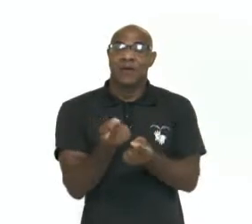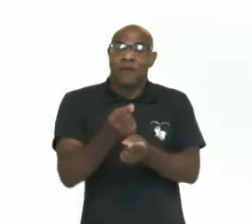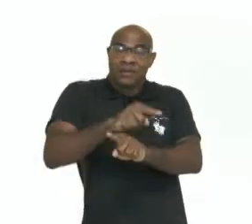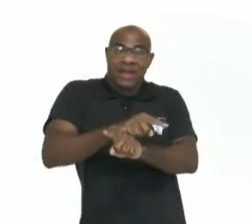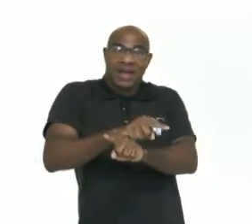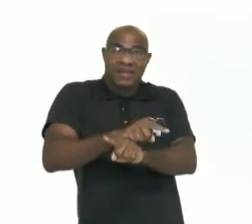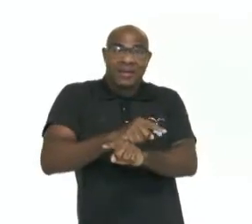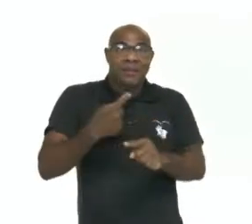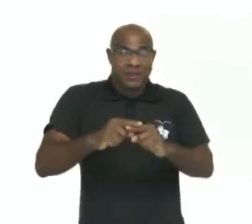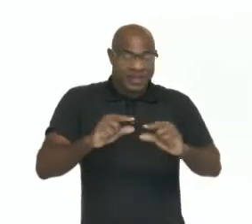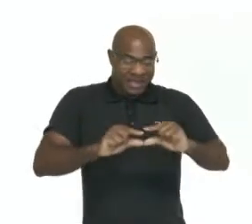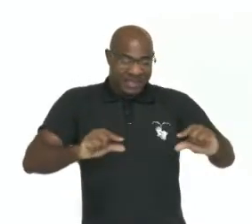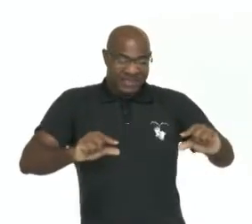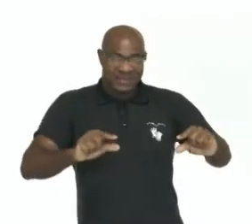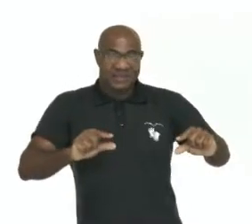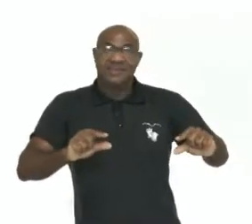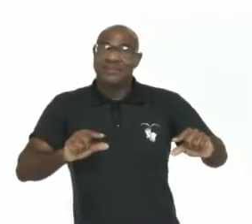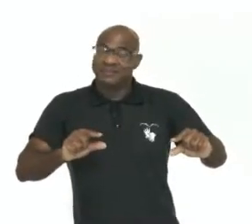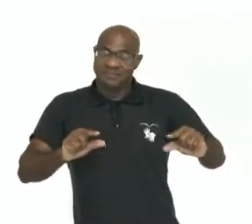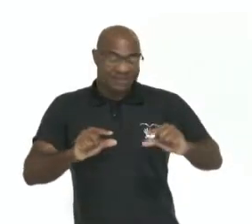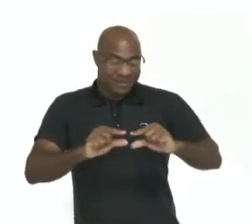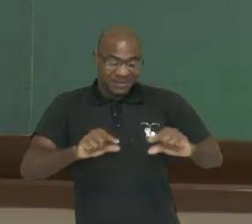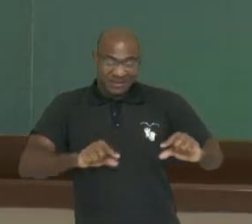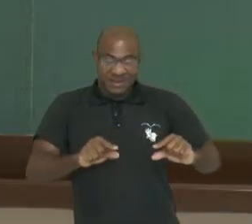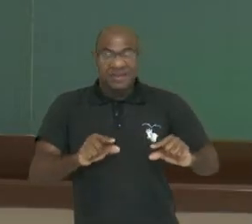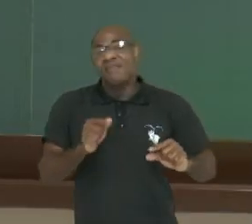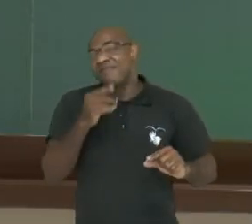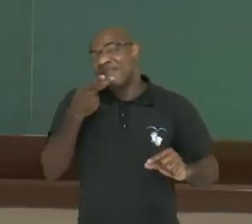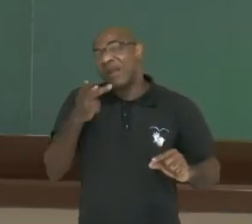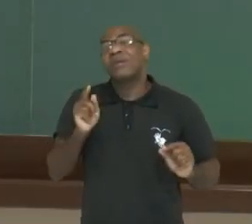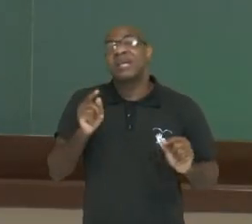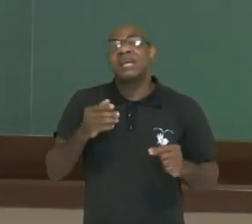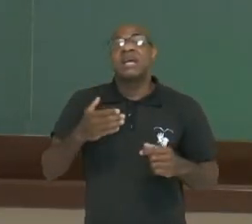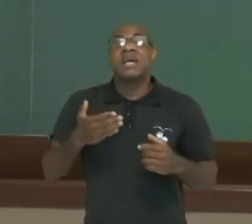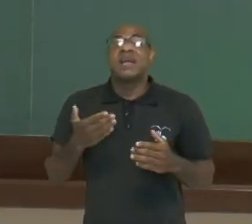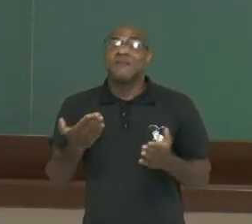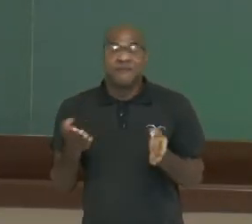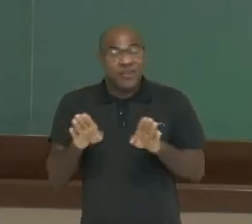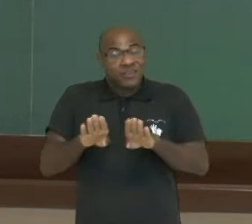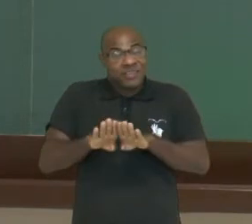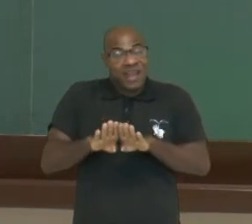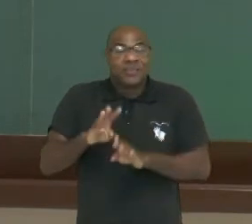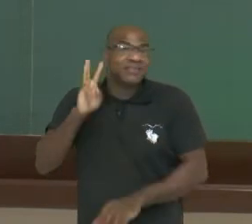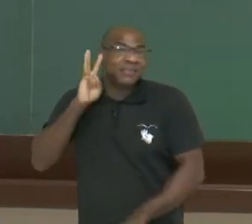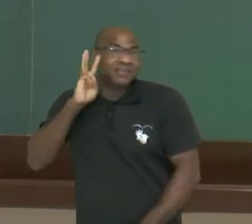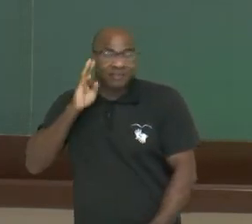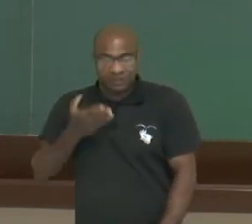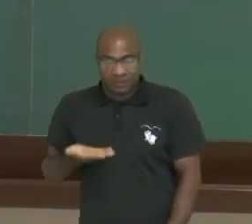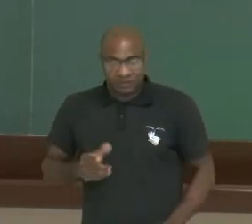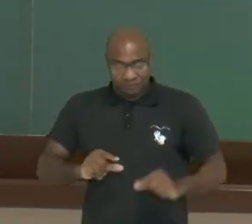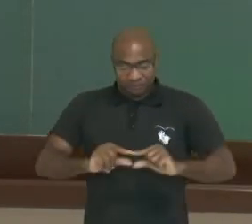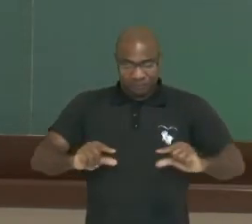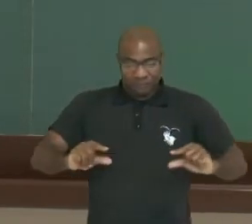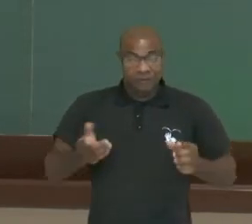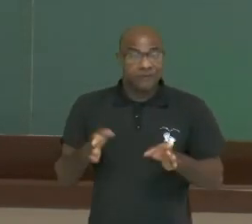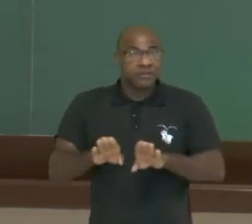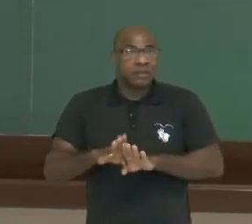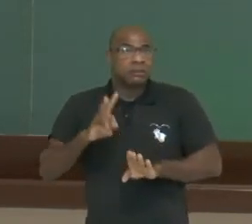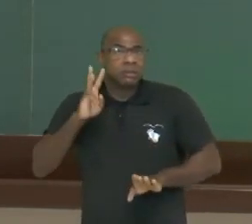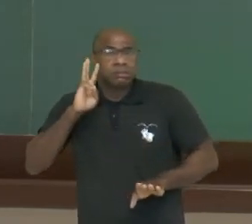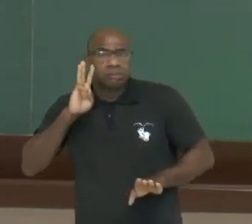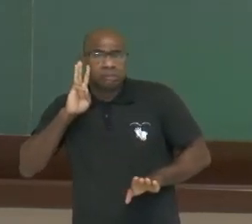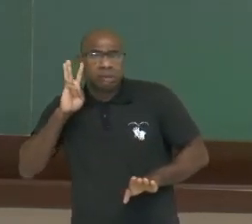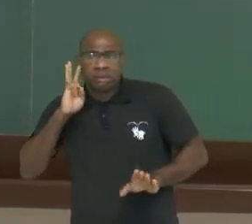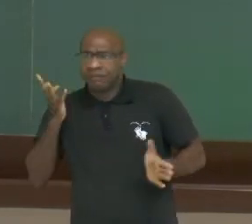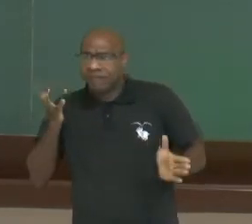não permanece todos os dias aberto. É isso aí. Perceba então que a coerência é importante. Desde o início da aula